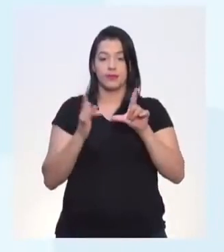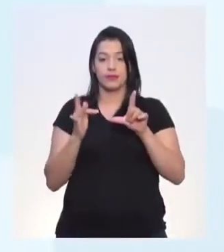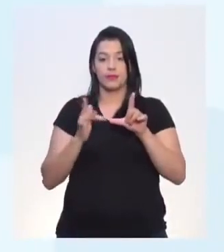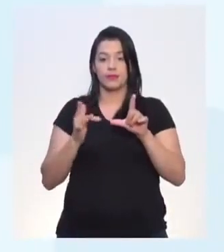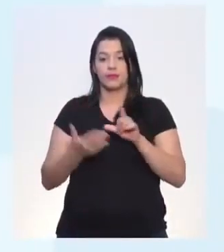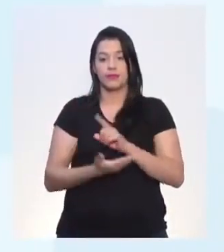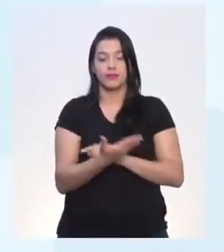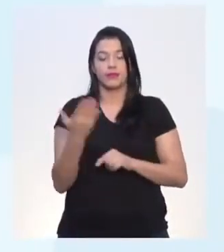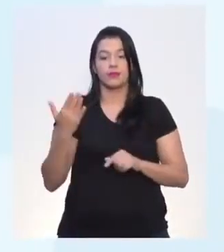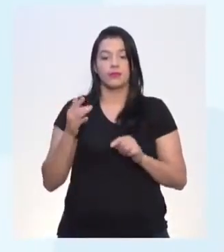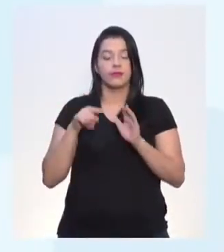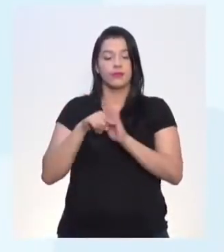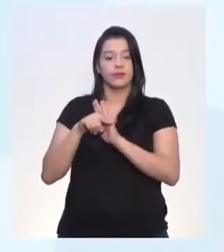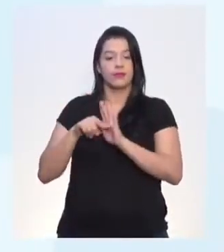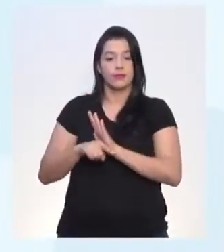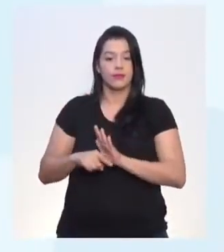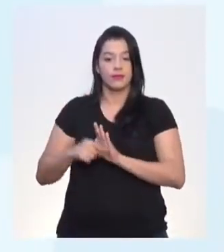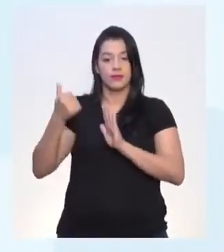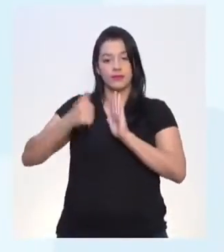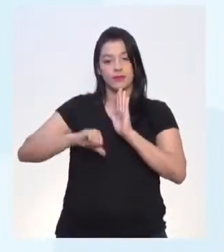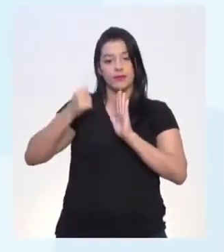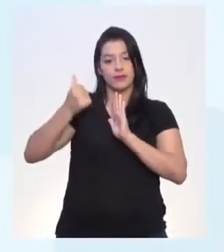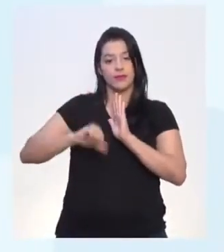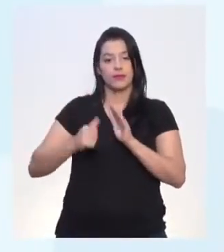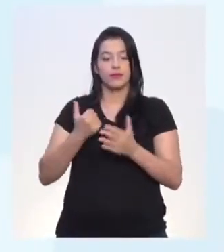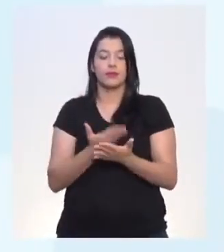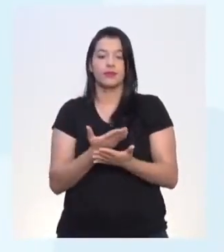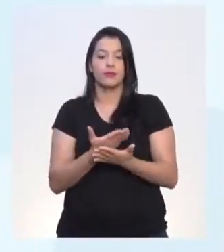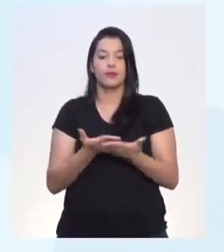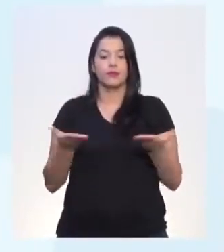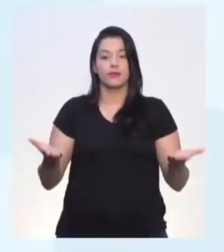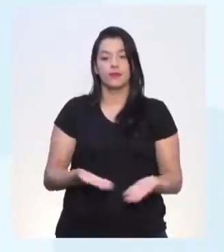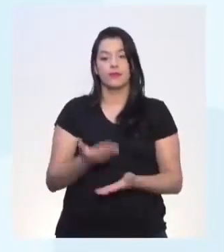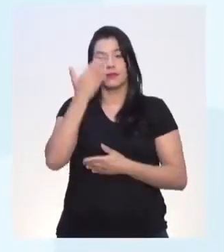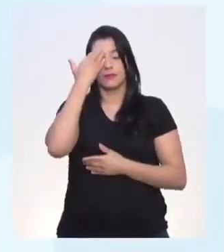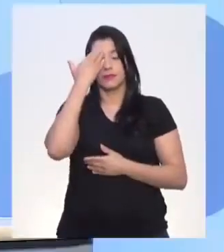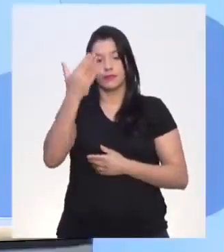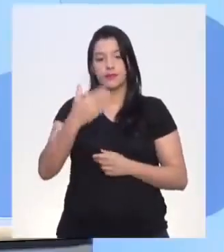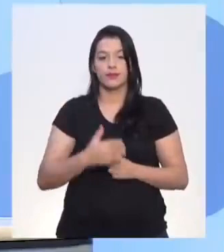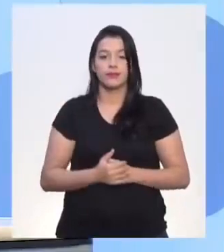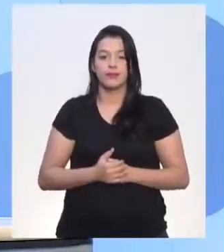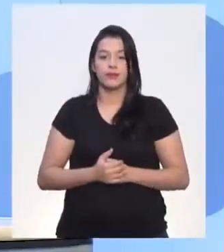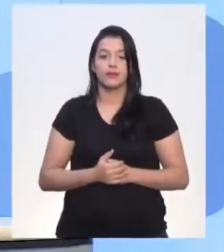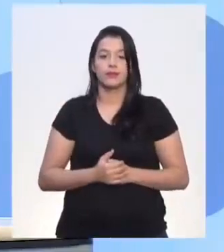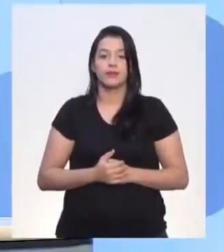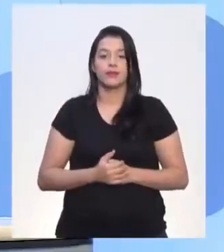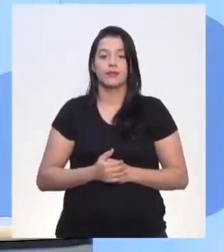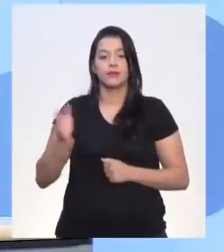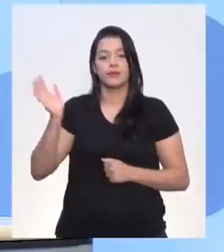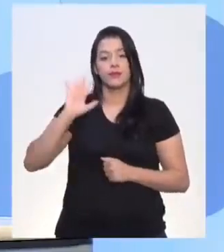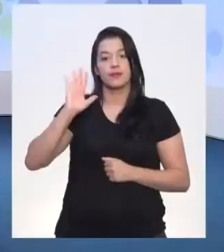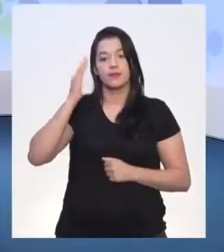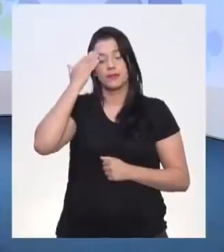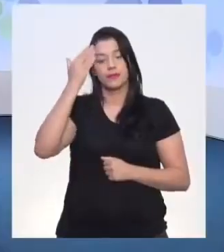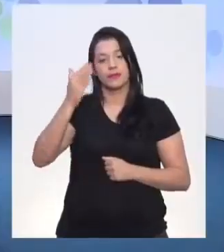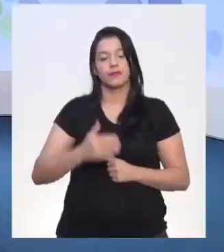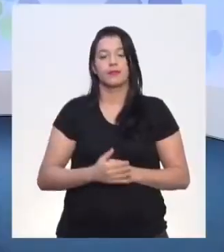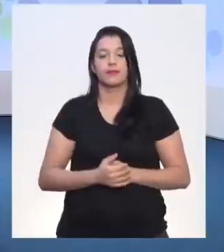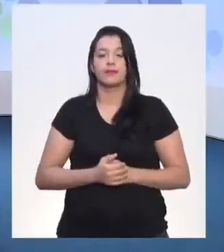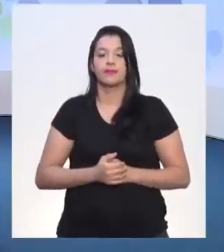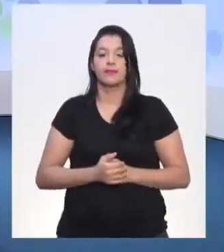vocês fazerem uma observação aí, né, da nossa aula de hoje. Obrigada. Valeu, até a próxima.